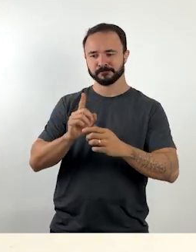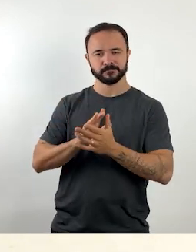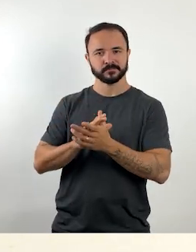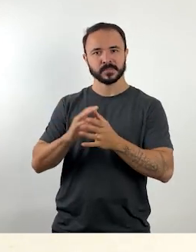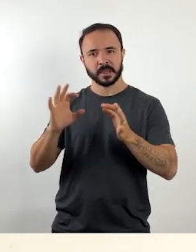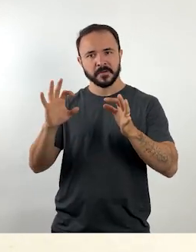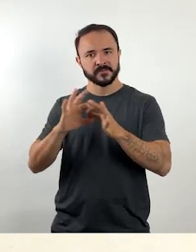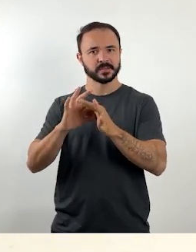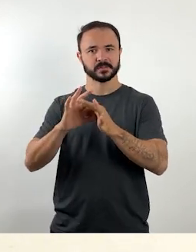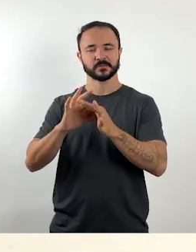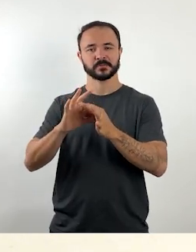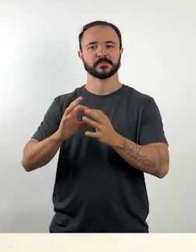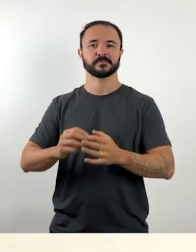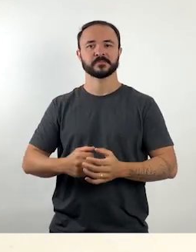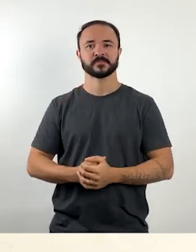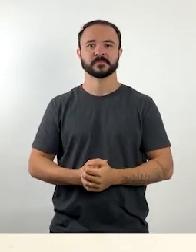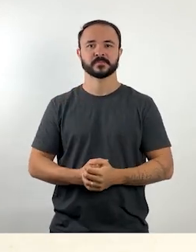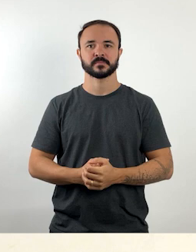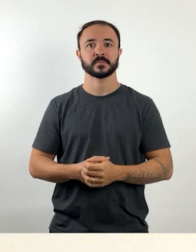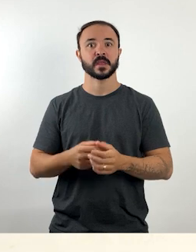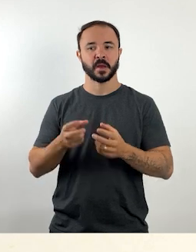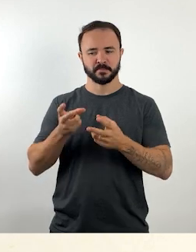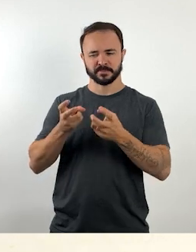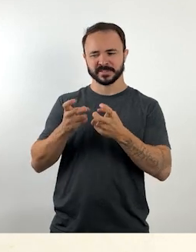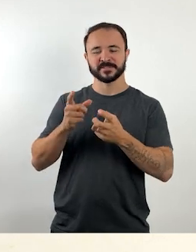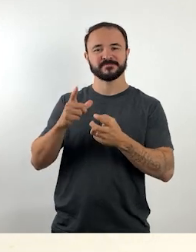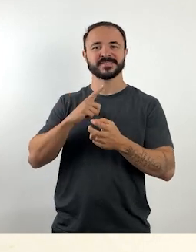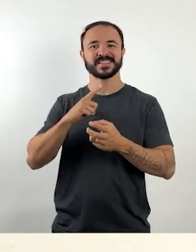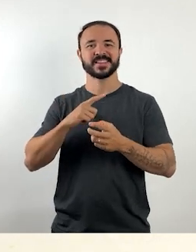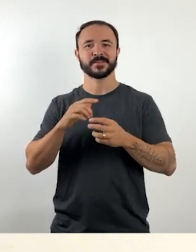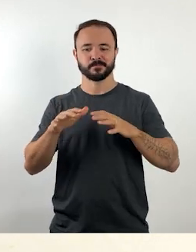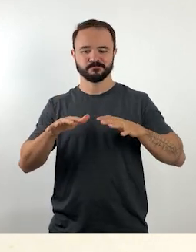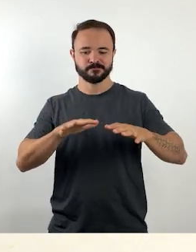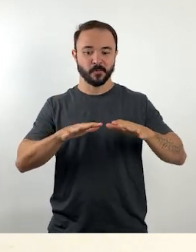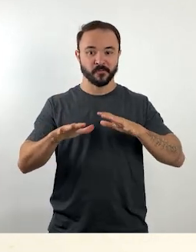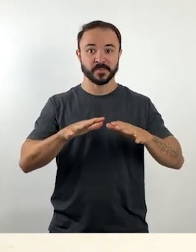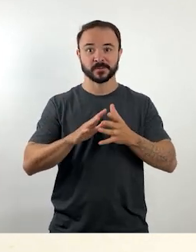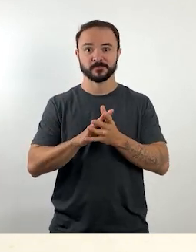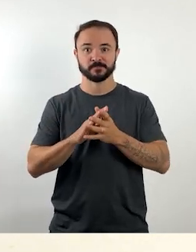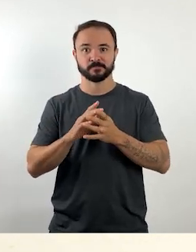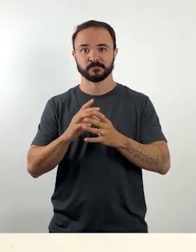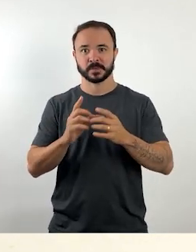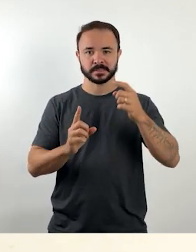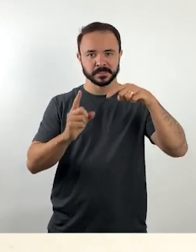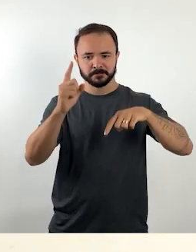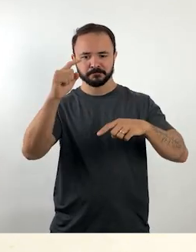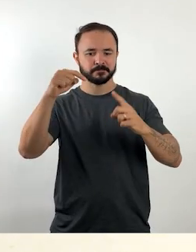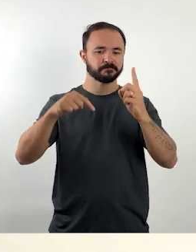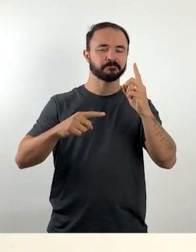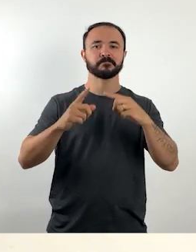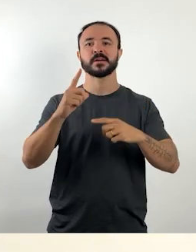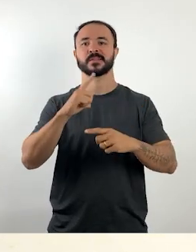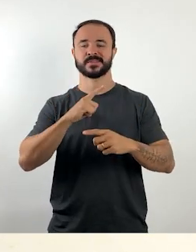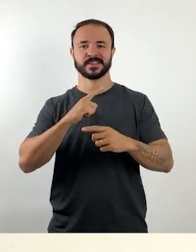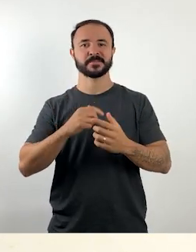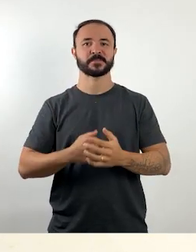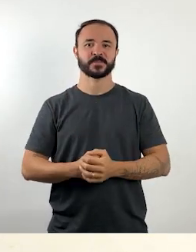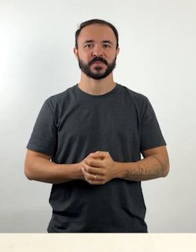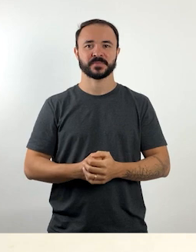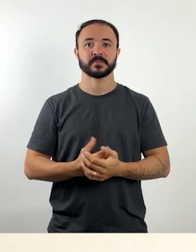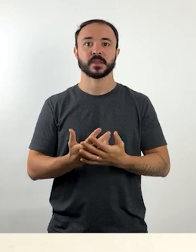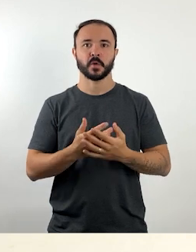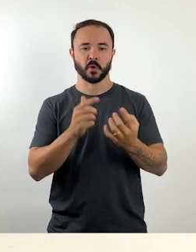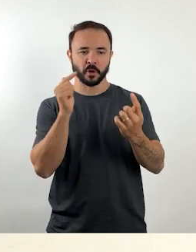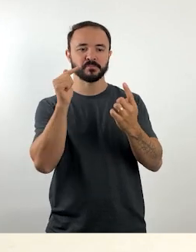vai perceber que os braços eles movimentam para cima e para baixo. Tá? Esse é o